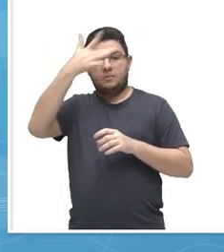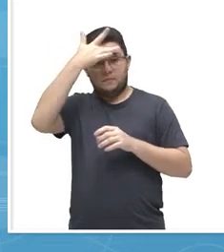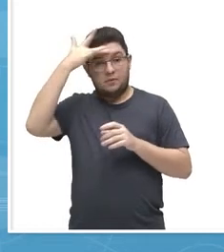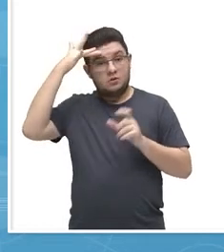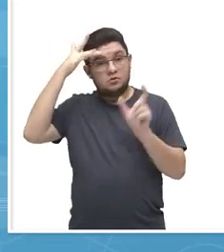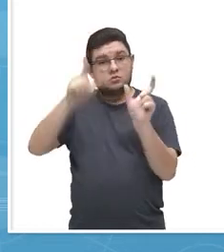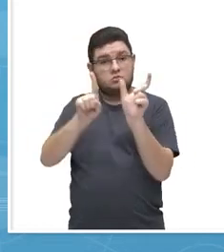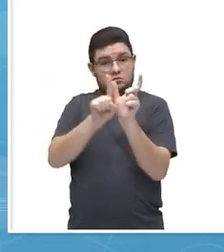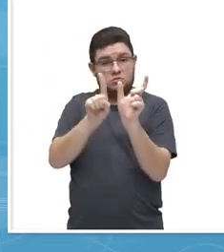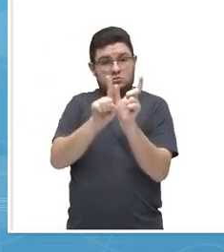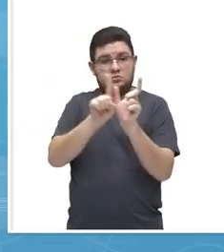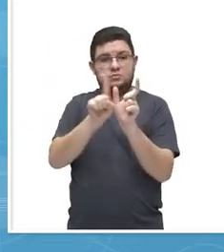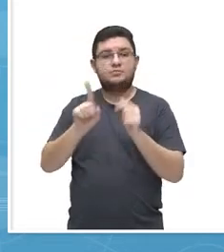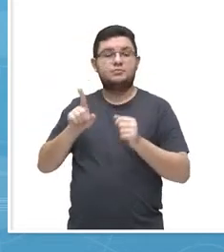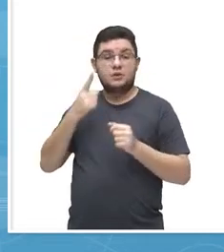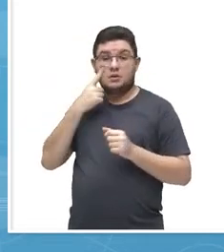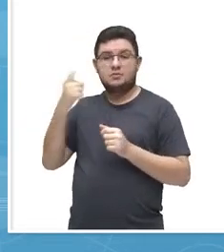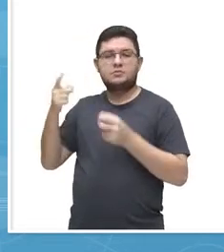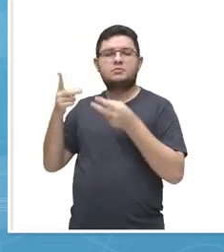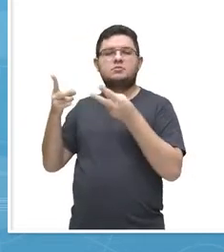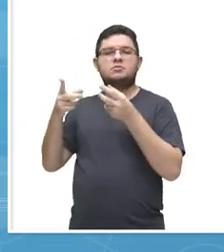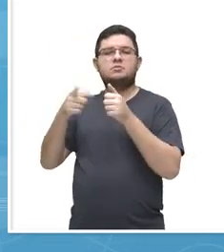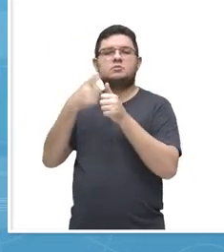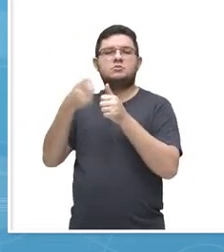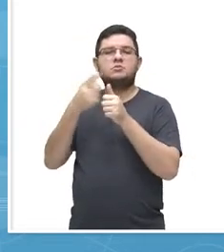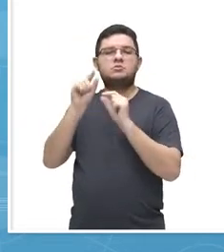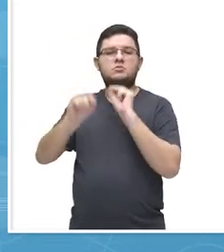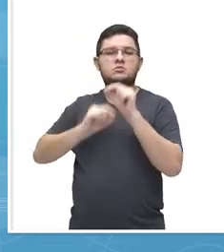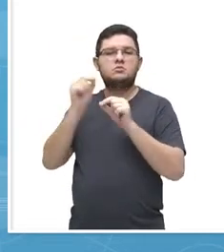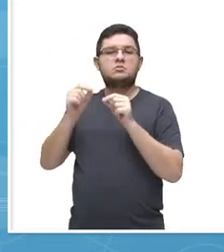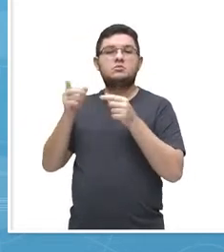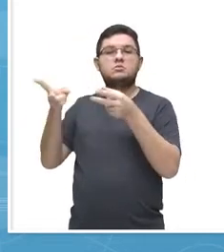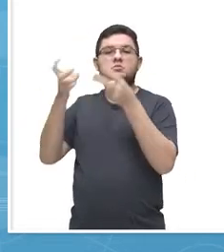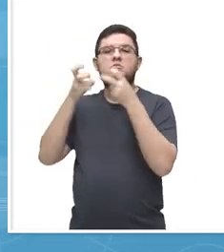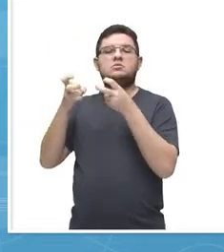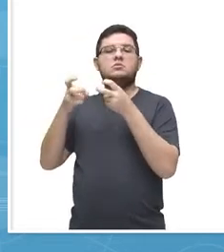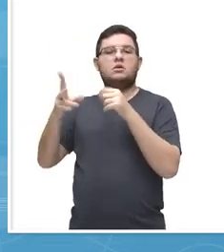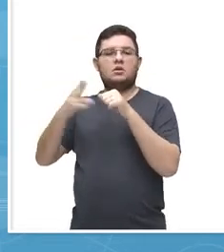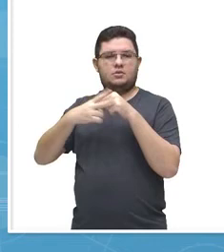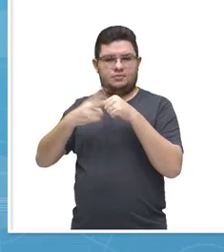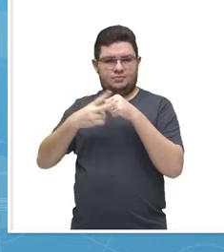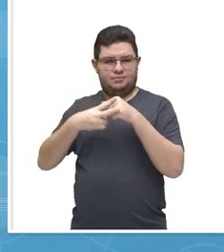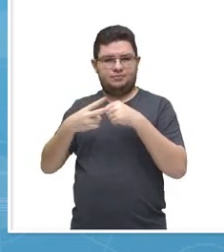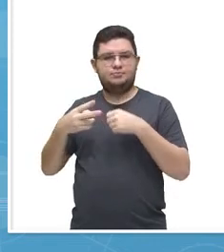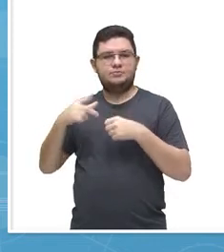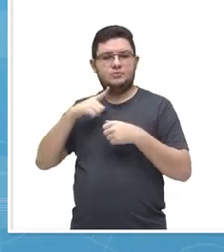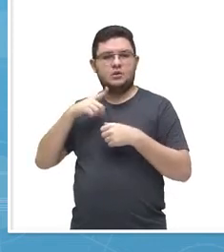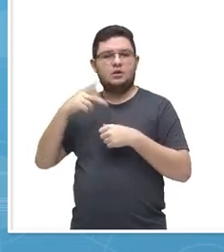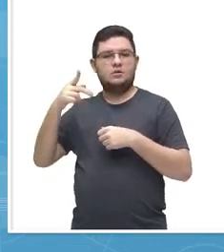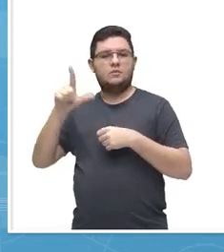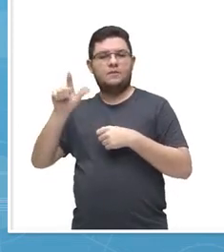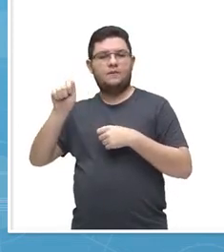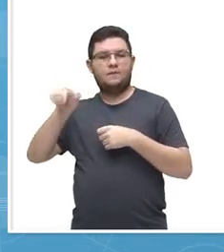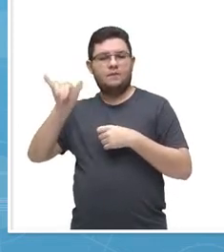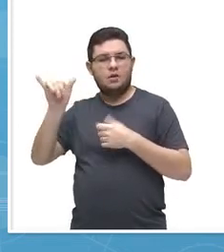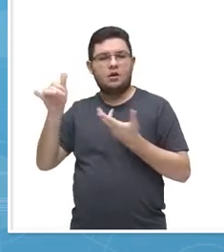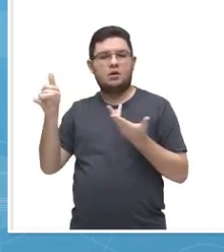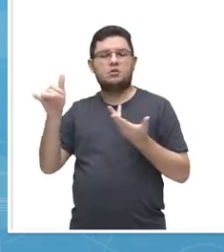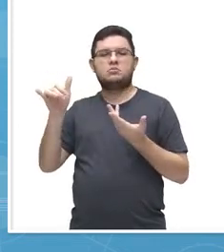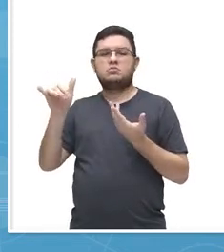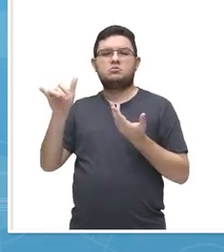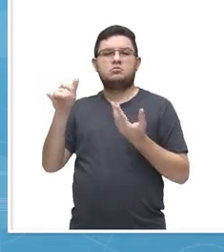verbo go, o verbo study, o verbo fish e o verbo play. Tudo bem? Então,